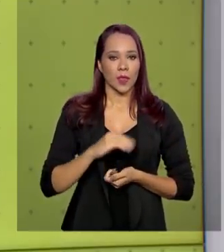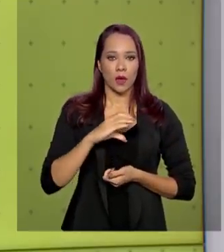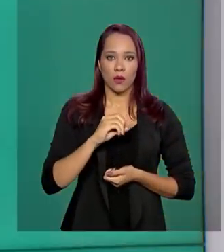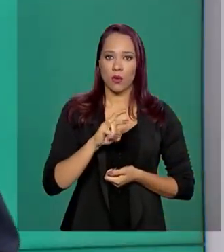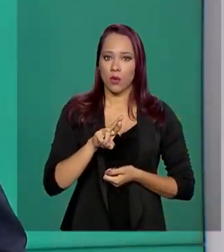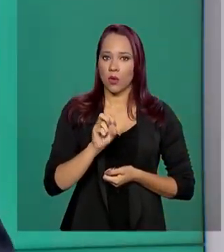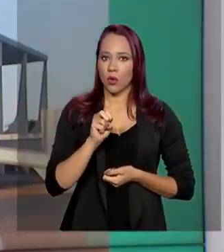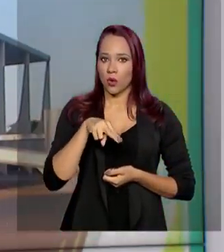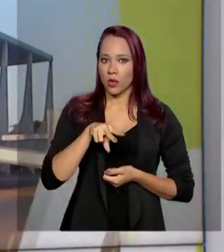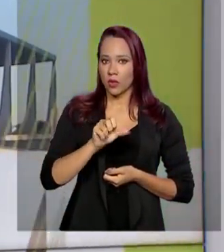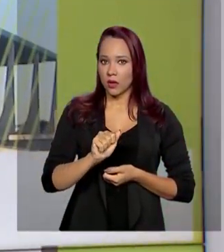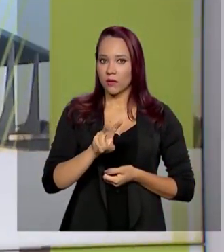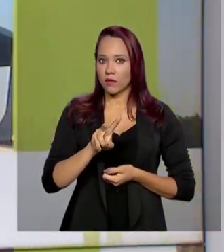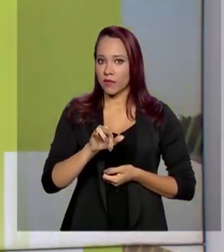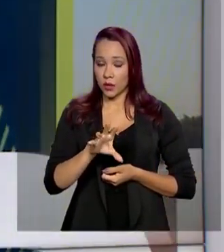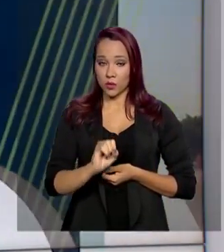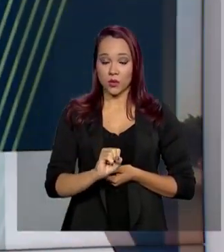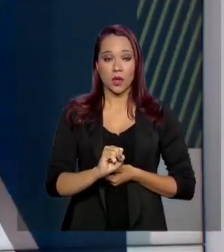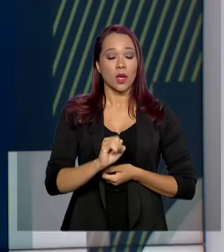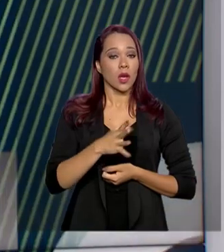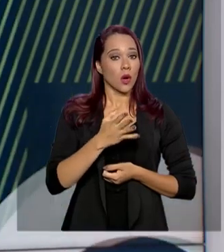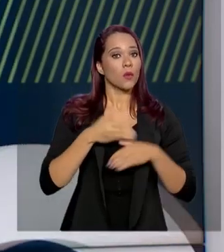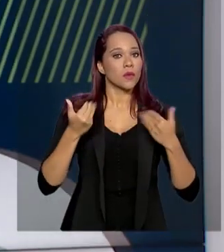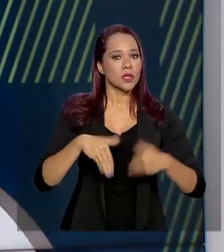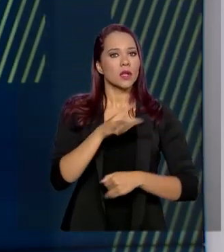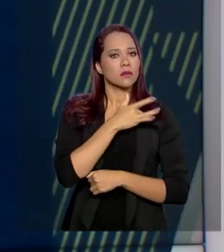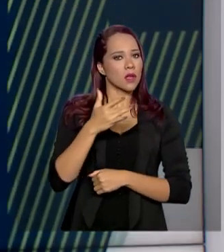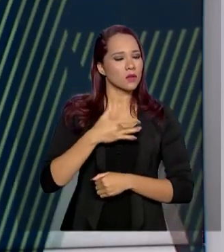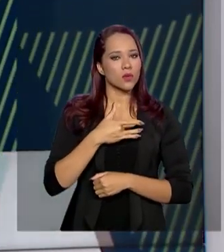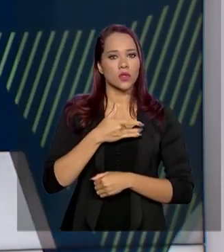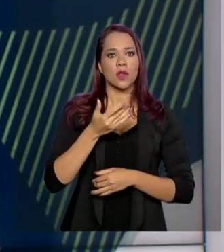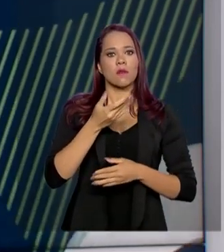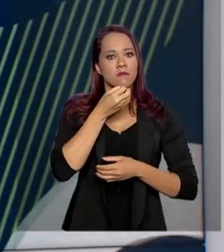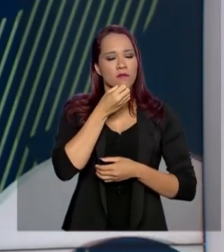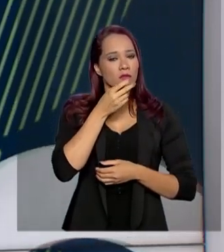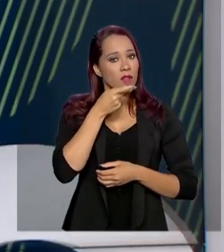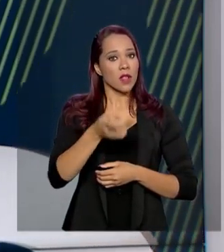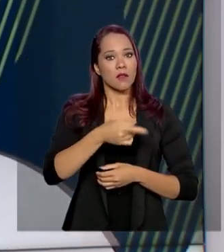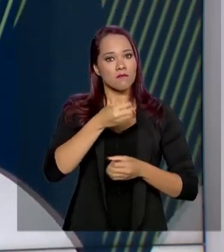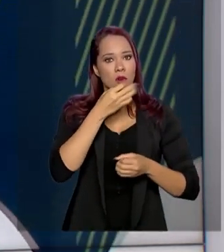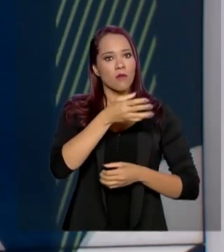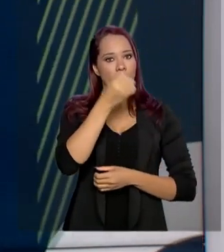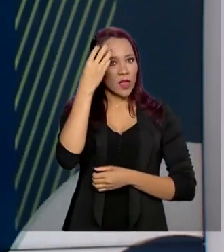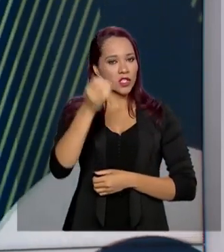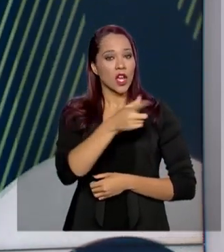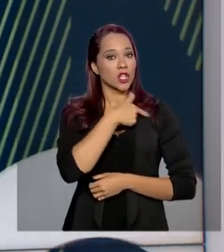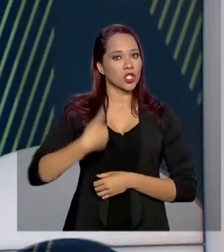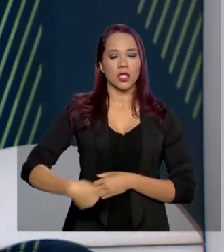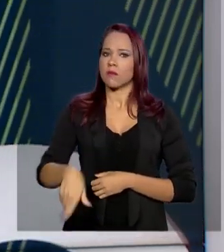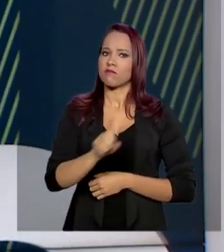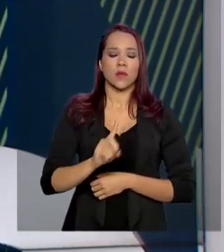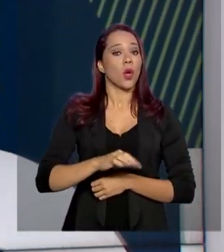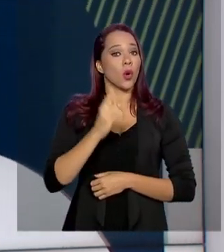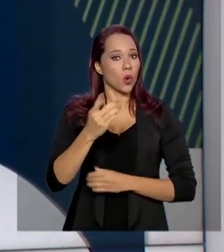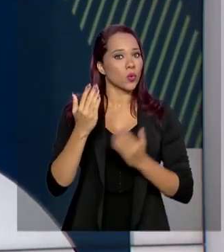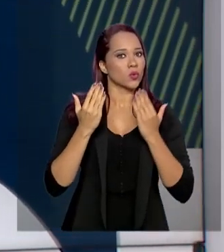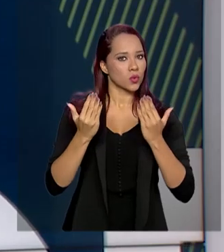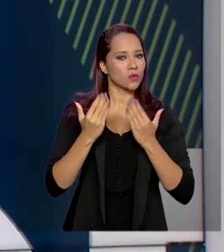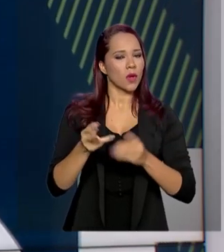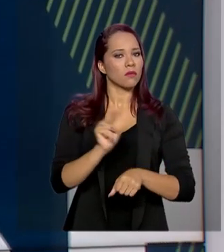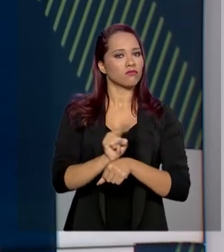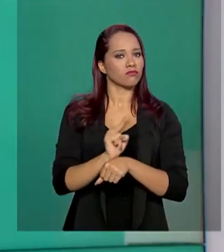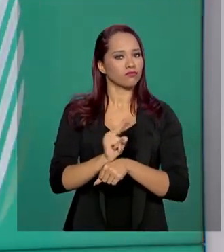coronavírus o ministério da saúde desaconselha qualquer viagem nesse momento para china um caso suspeito está sendo